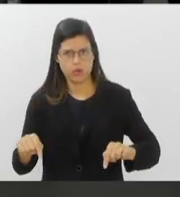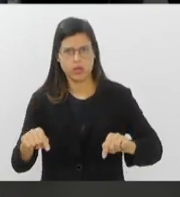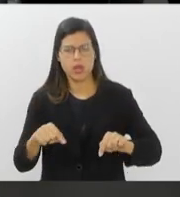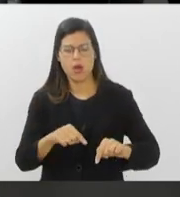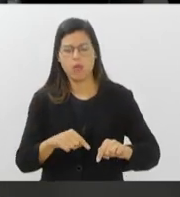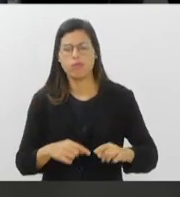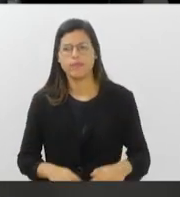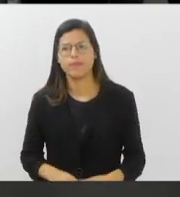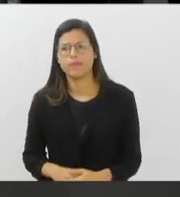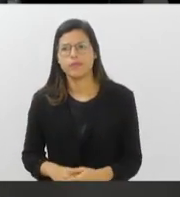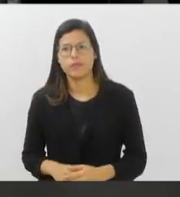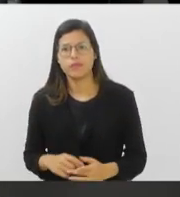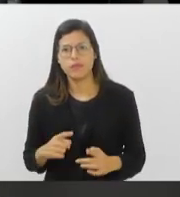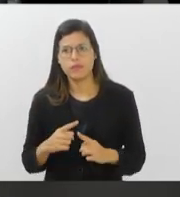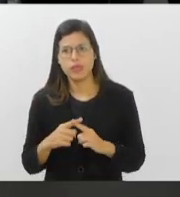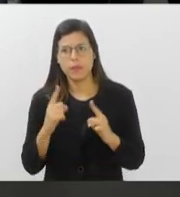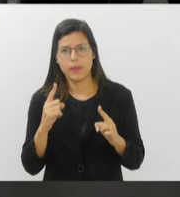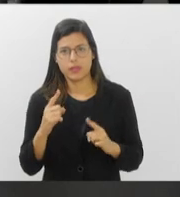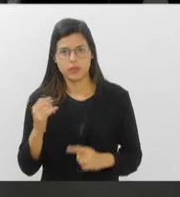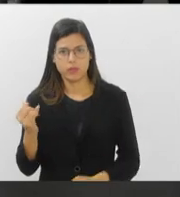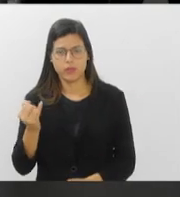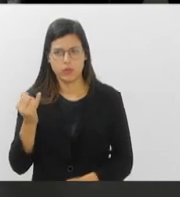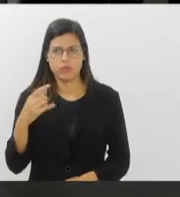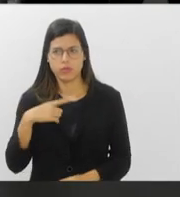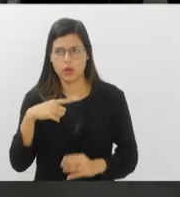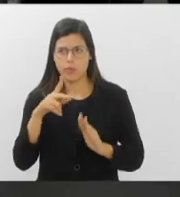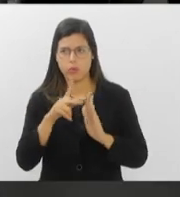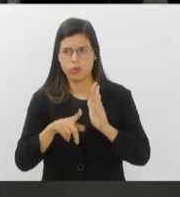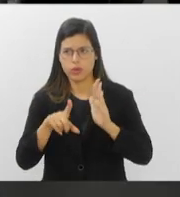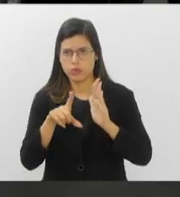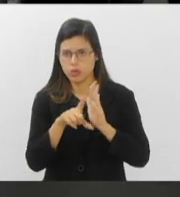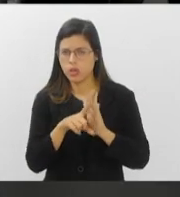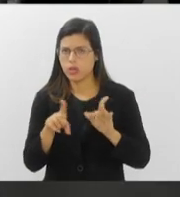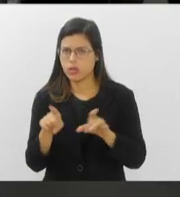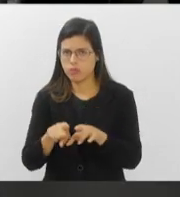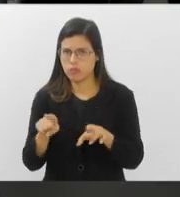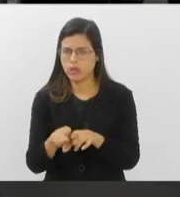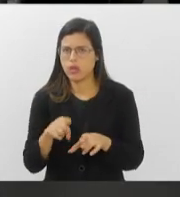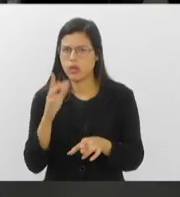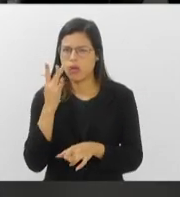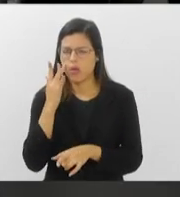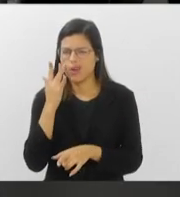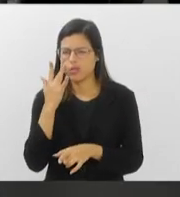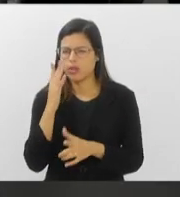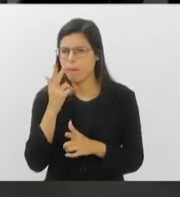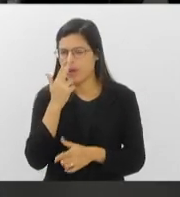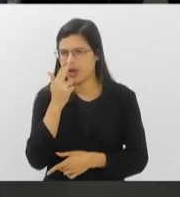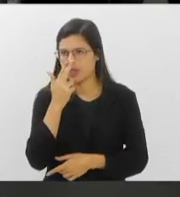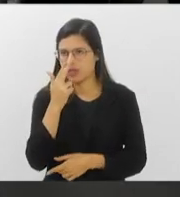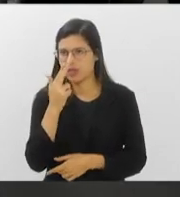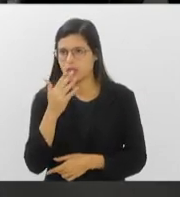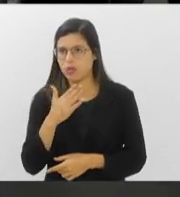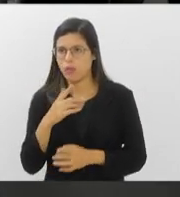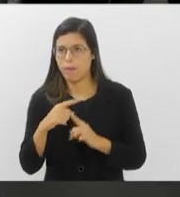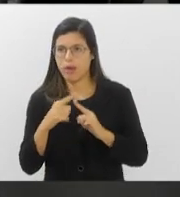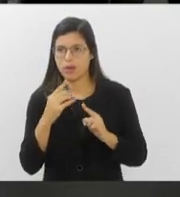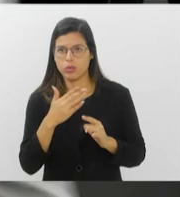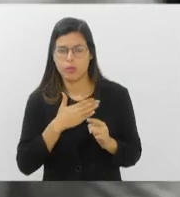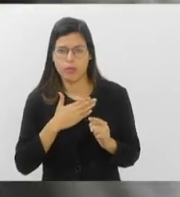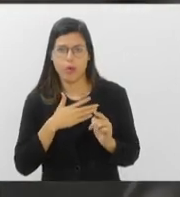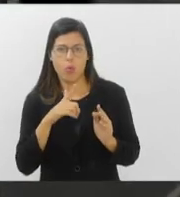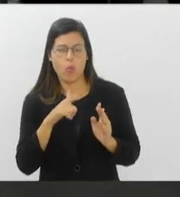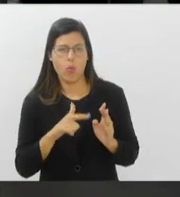Mas o fundamental é que eu mesmo tenho um projeto de lei que eu tenho dúvida se esse aqui não esbarra. Só que o meu, na verdade, ele é feito naquele formato